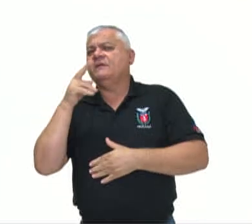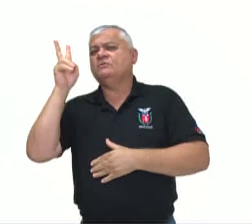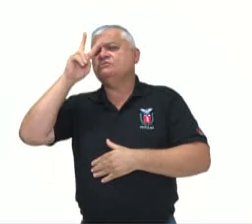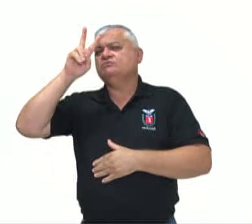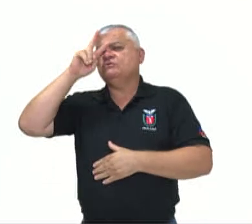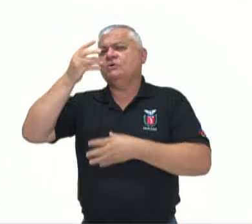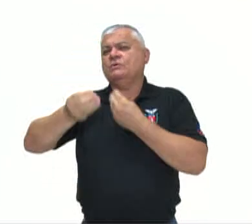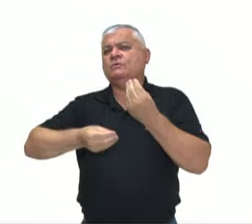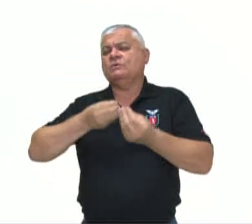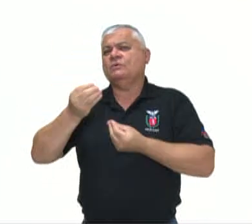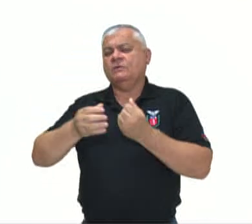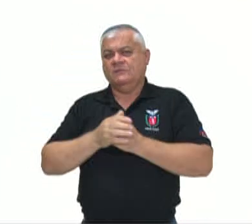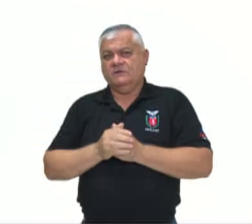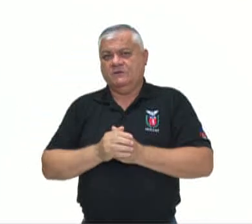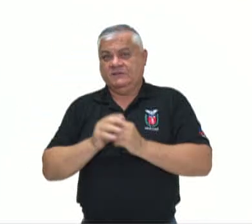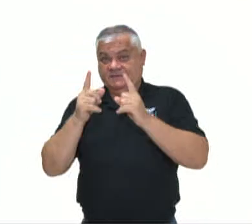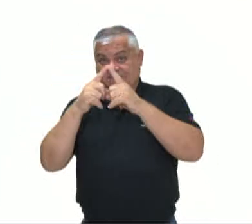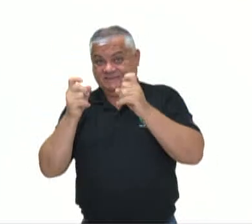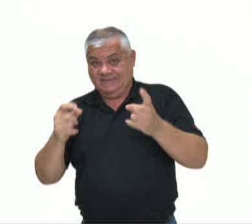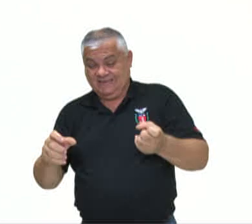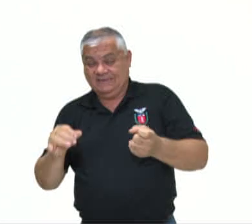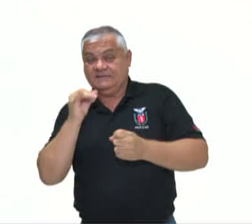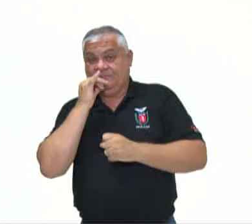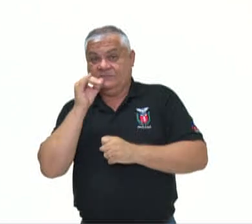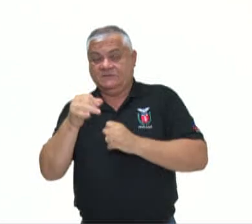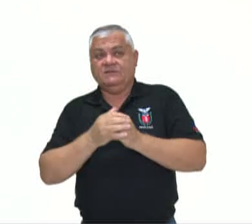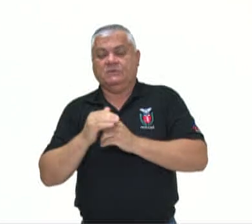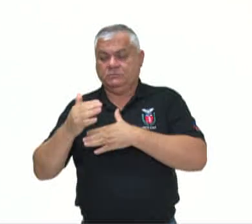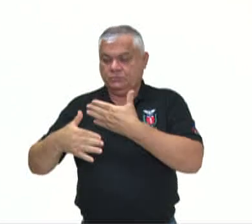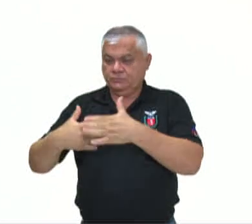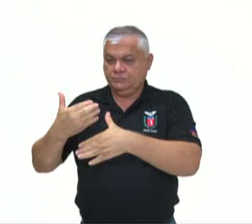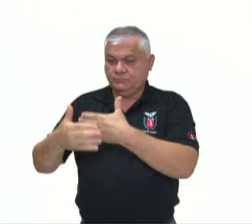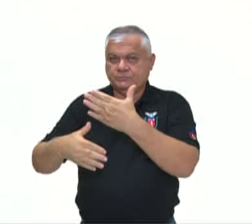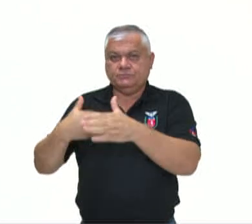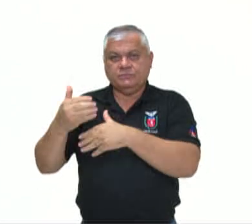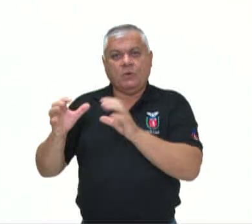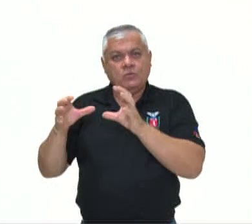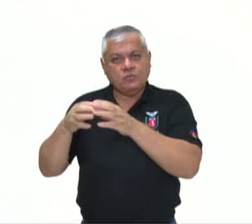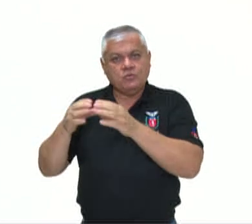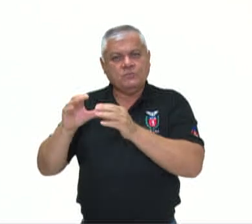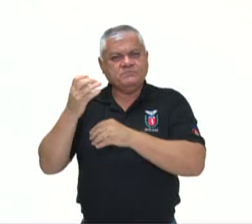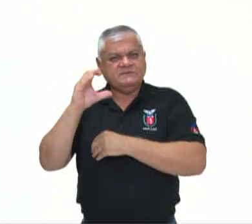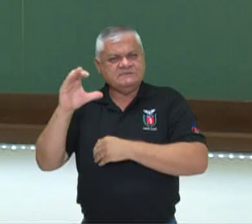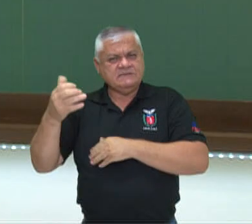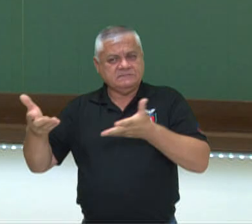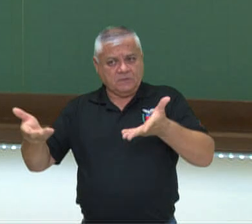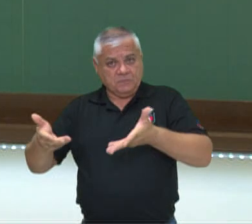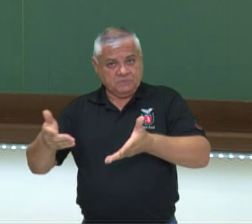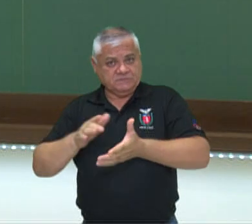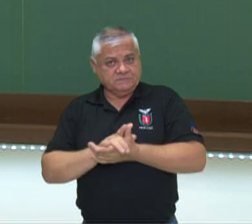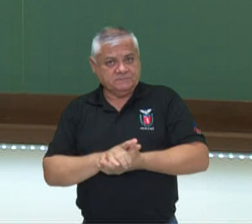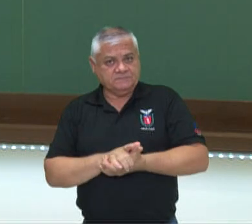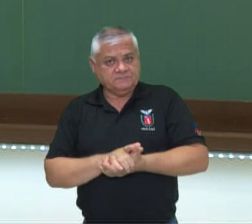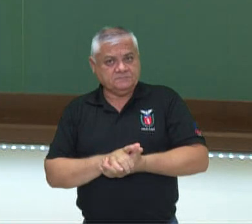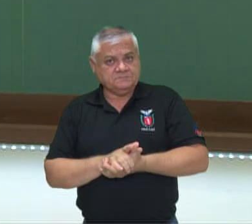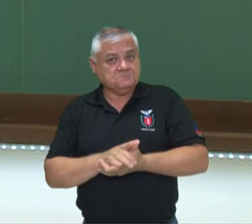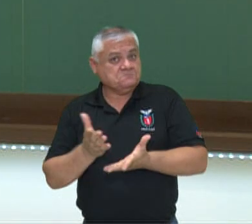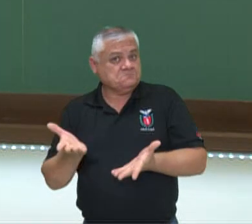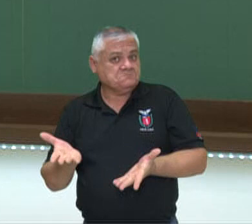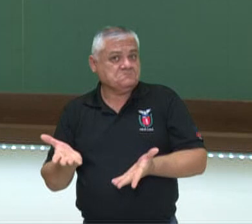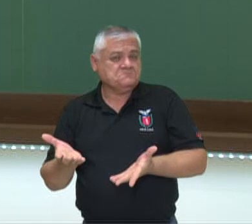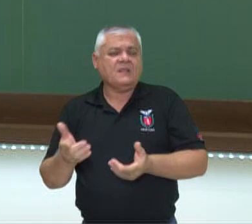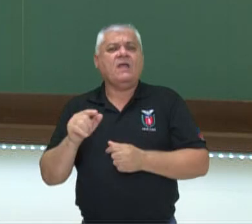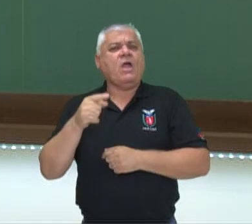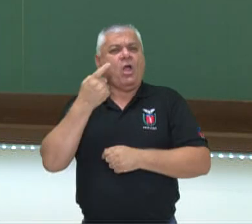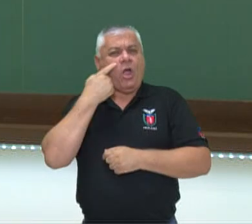historicamente formulado em ciência para o desenvolvimento científico nos dias de hoje? Então, olha só como